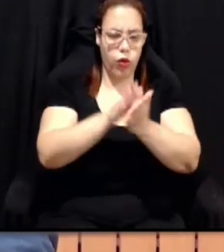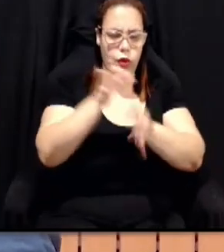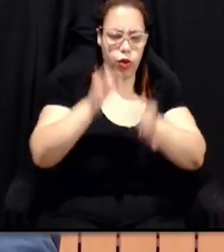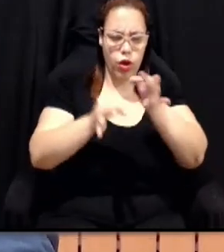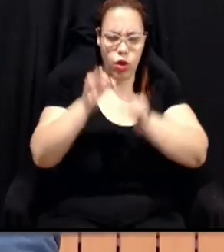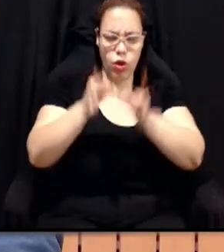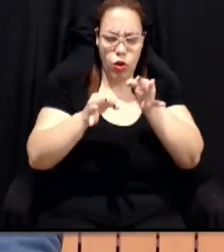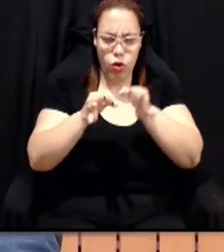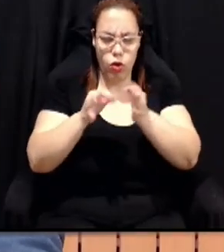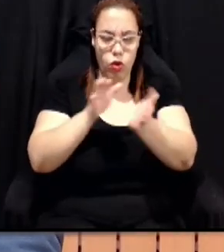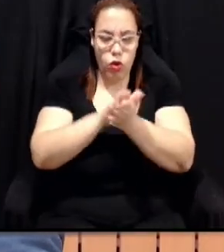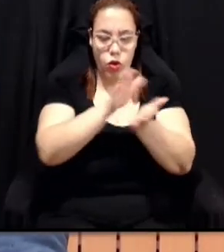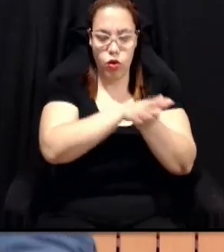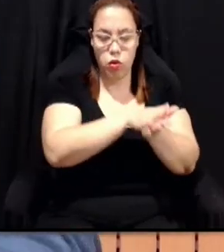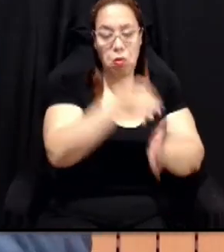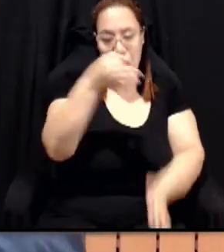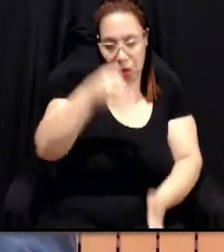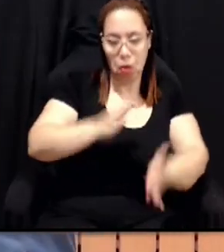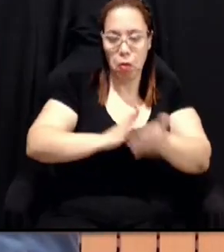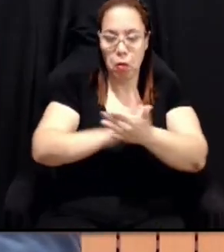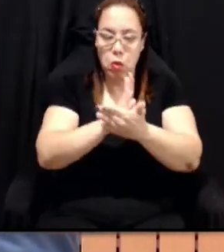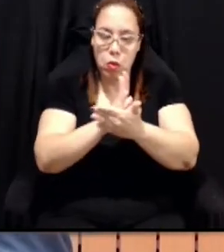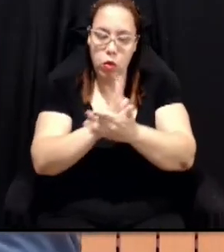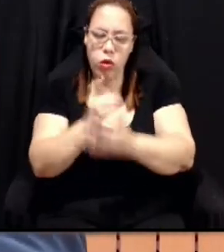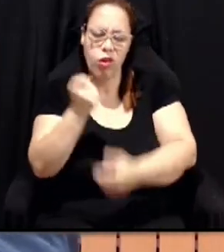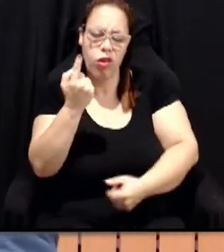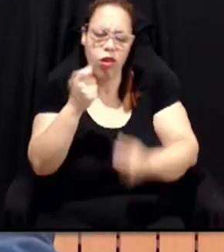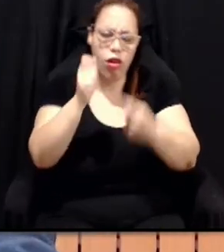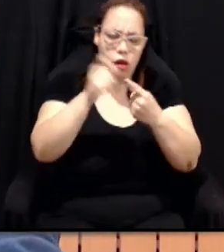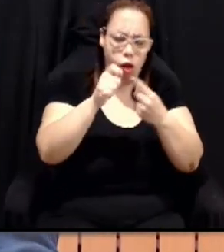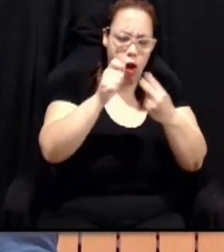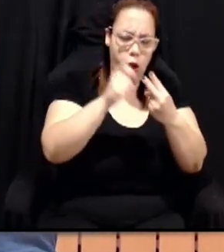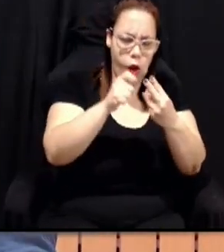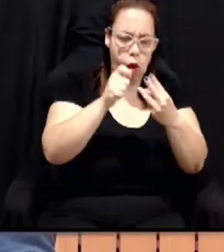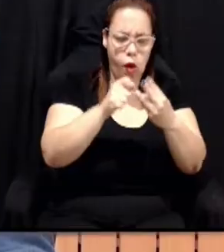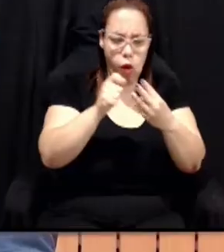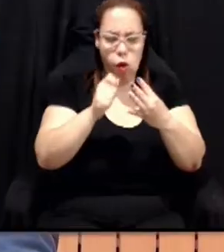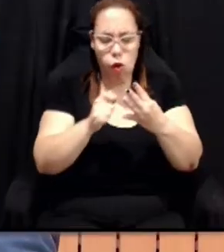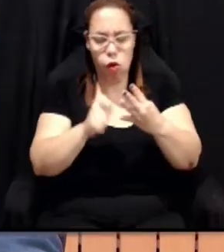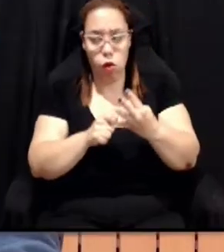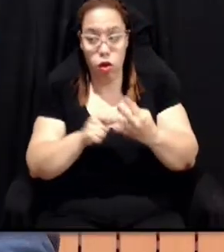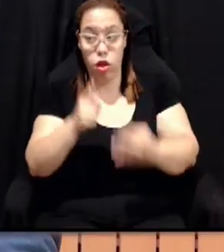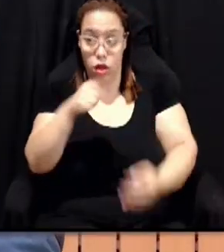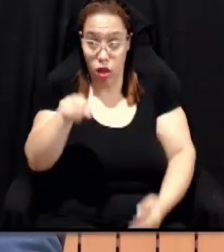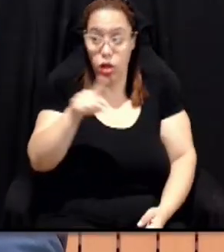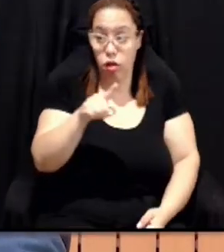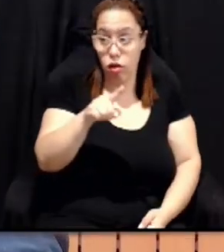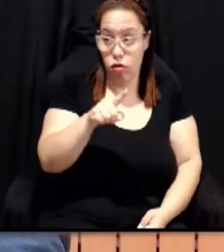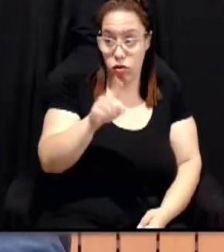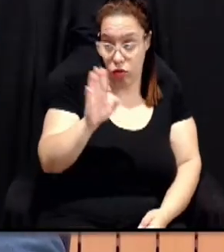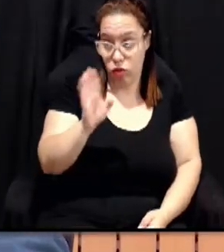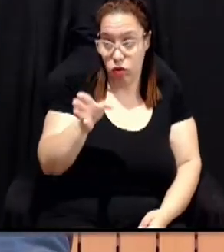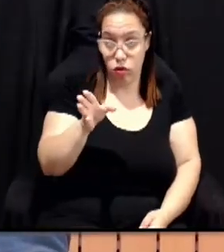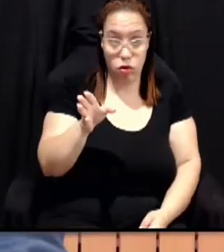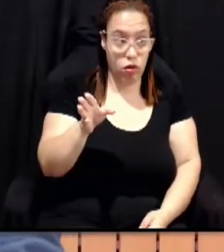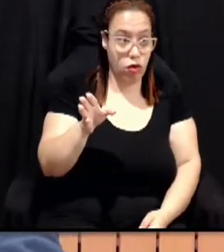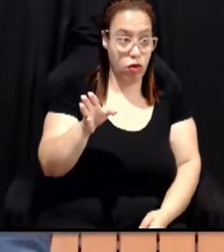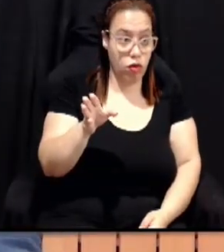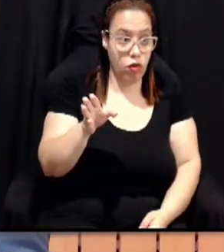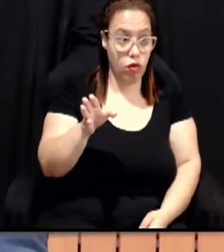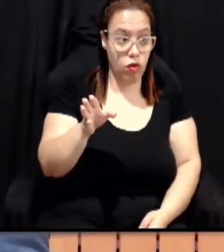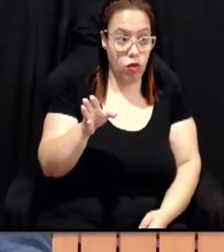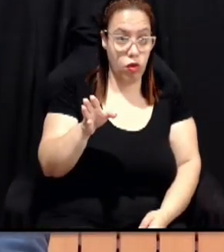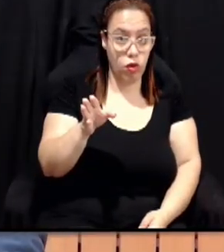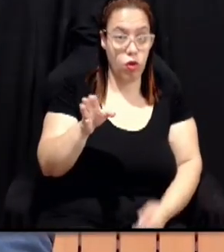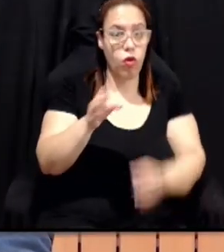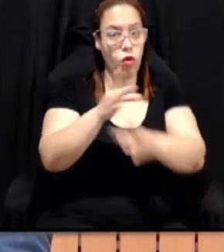parecer favorável, com alguns apontamentos esses que foram